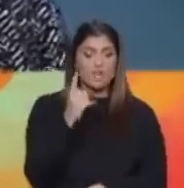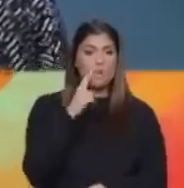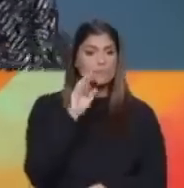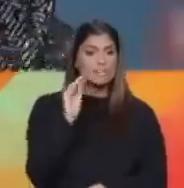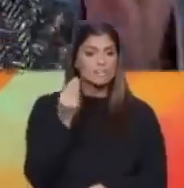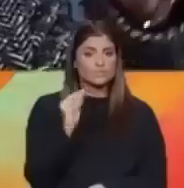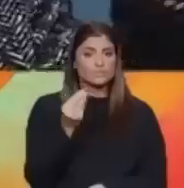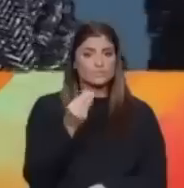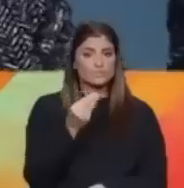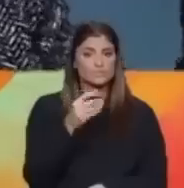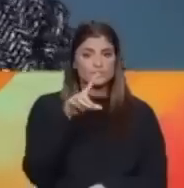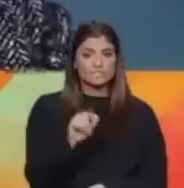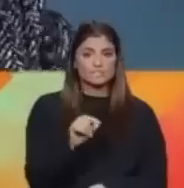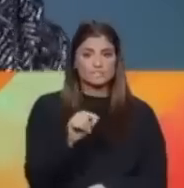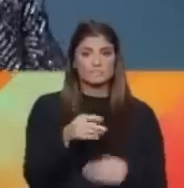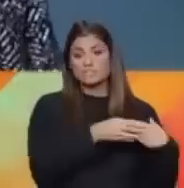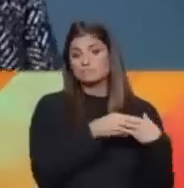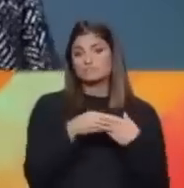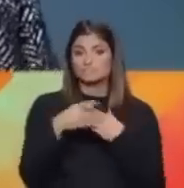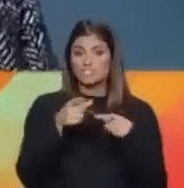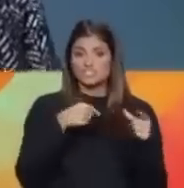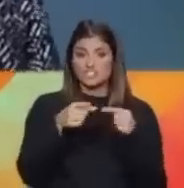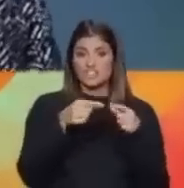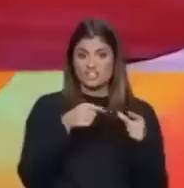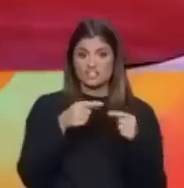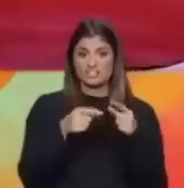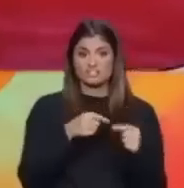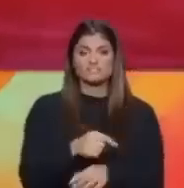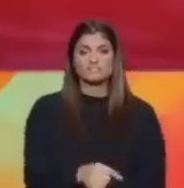ao menino, guiados pela estrela da guia.